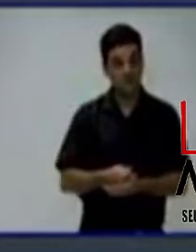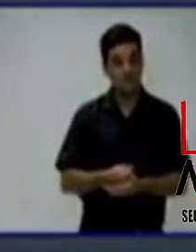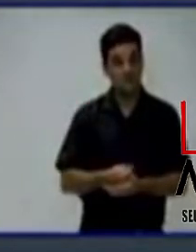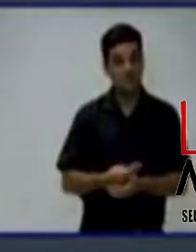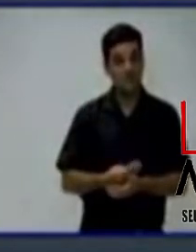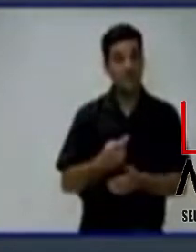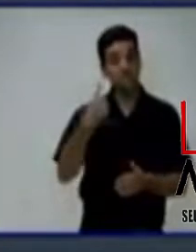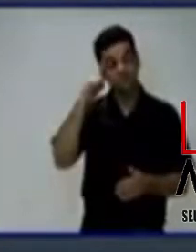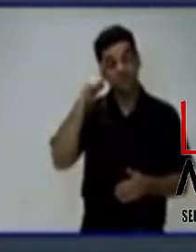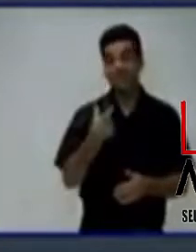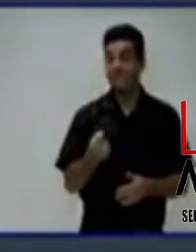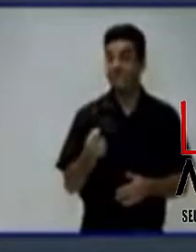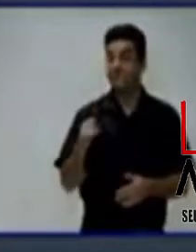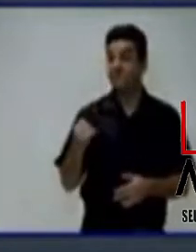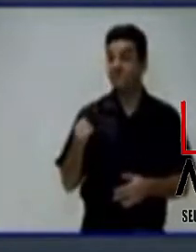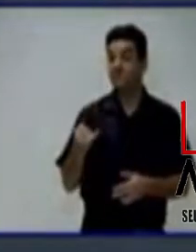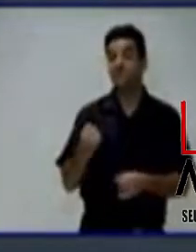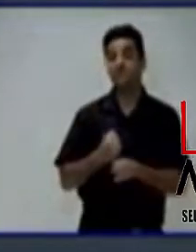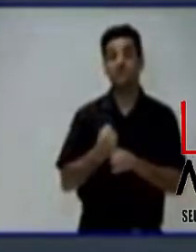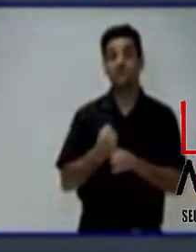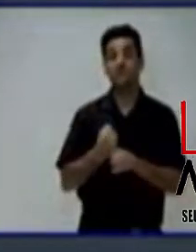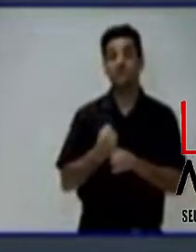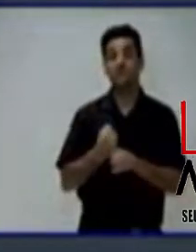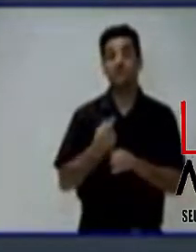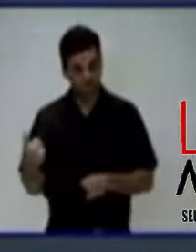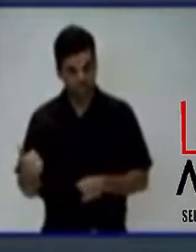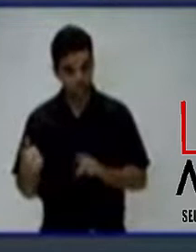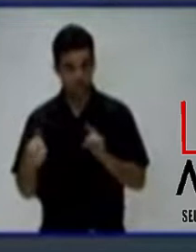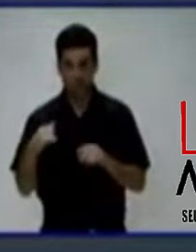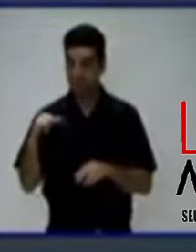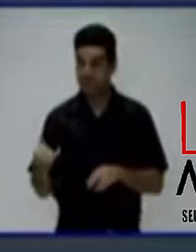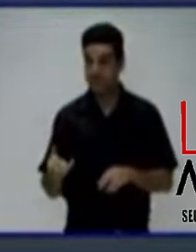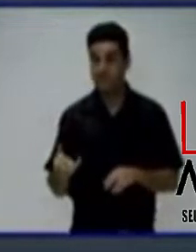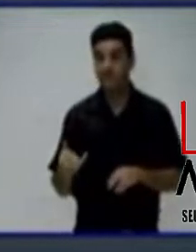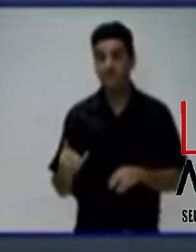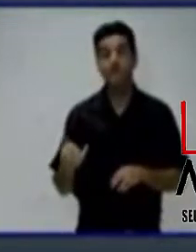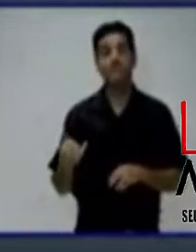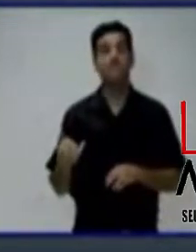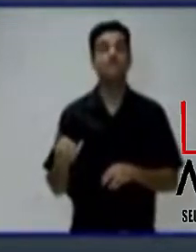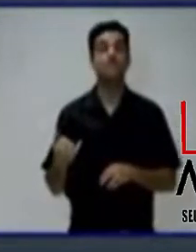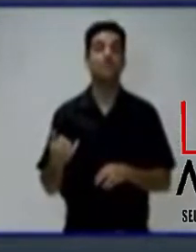em 20 de janeiro de 2021 que teria